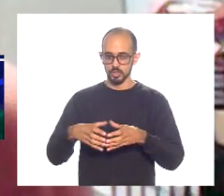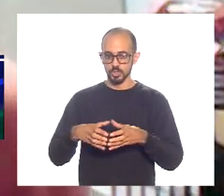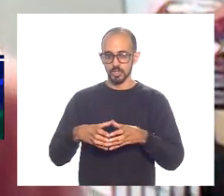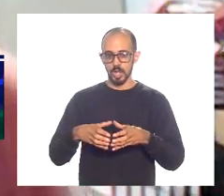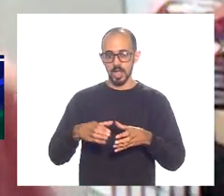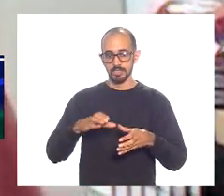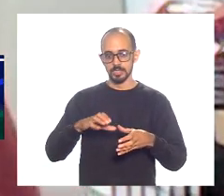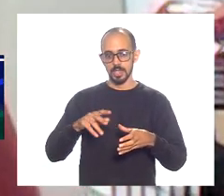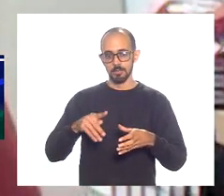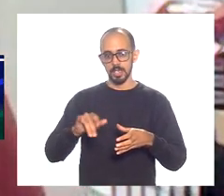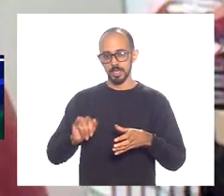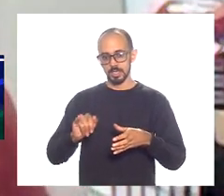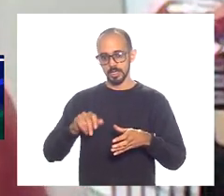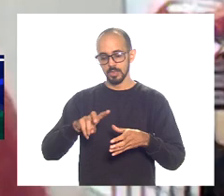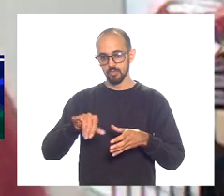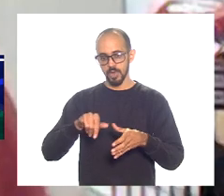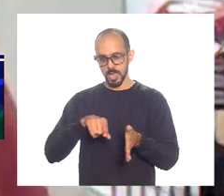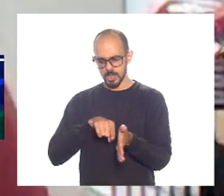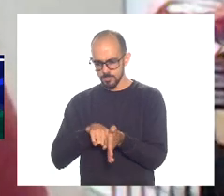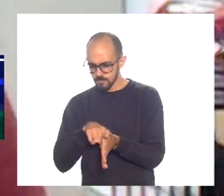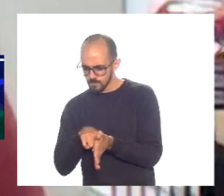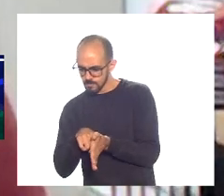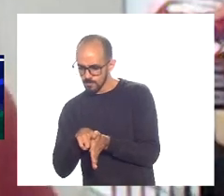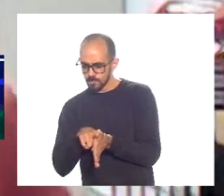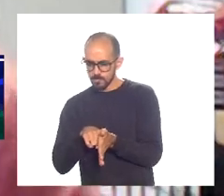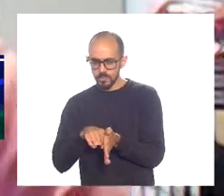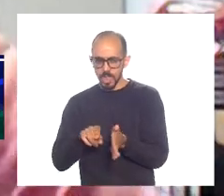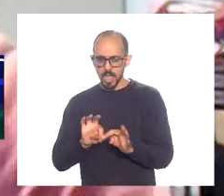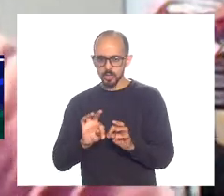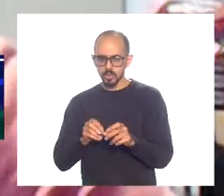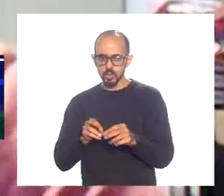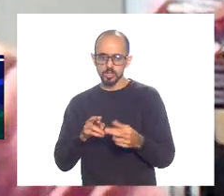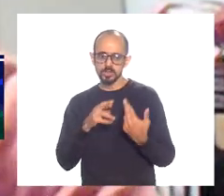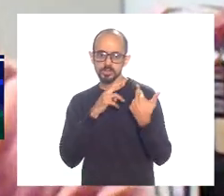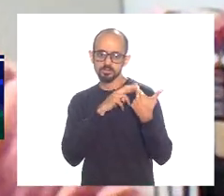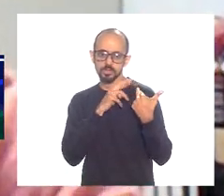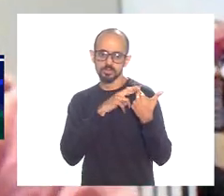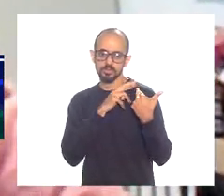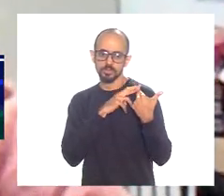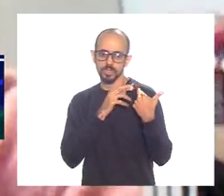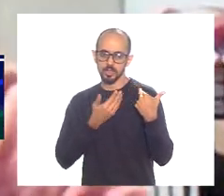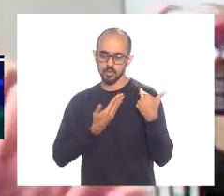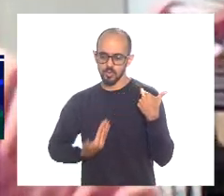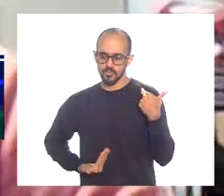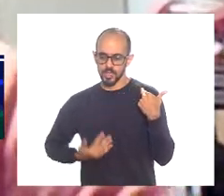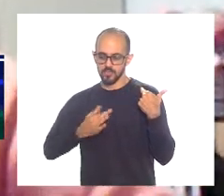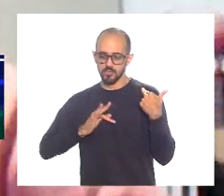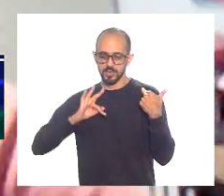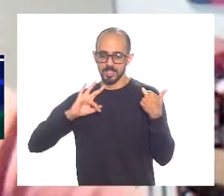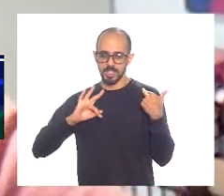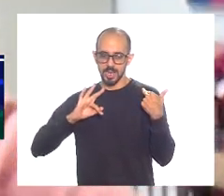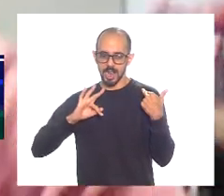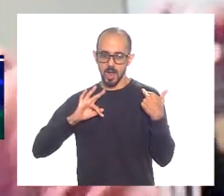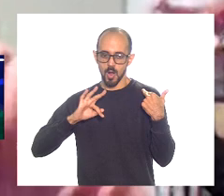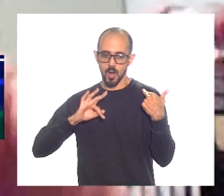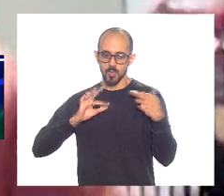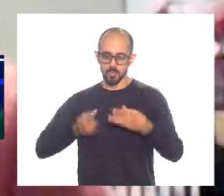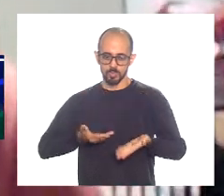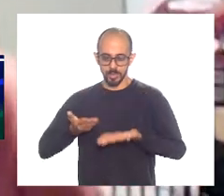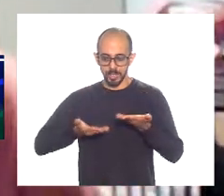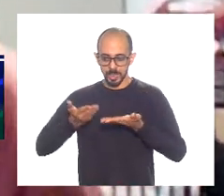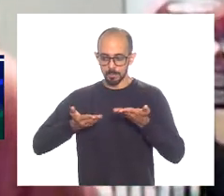Inquérito, que vai apurar as responsabilidades do governo federal no tratamento dessa